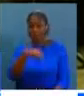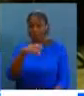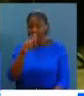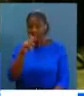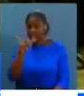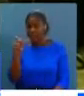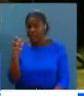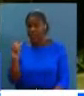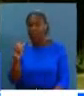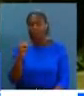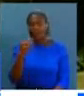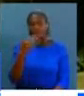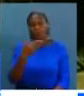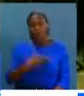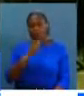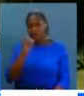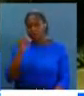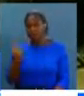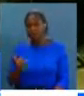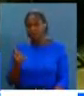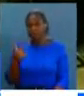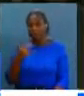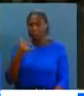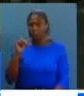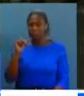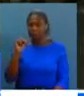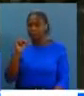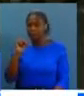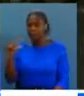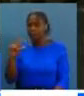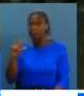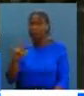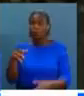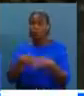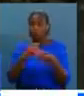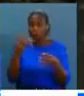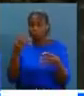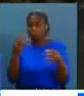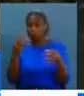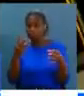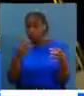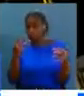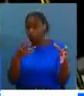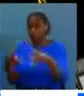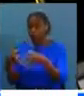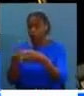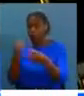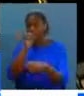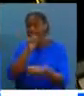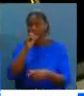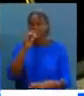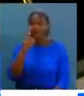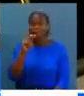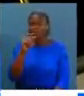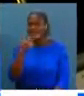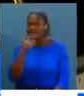Spencer, Joy Fortes e Tigil foram os segundos artistas do evento. Pela primeira vez no Festival de Morna, Walter da Lomba da